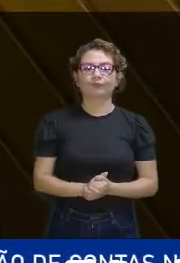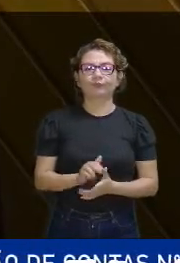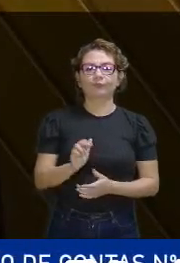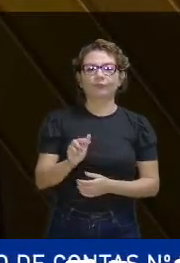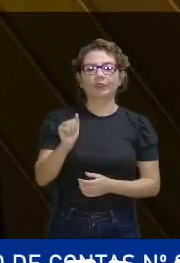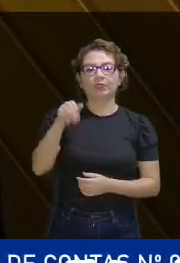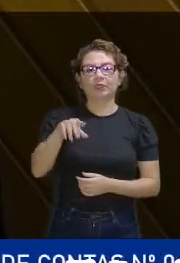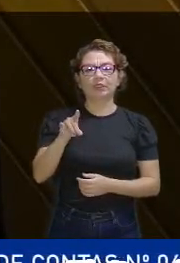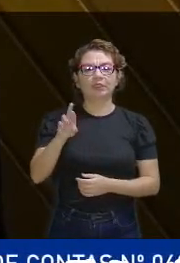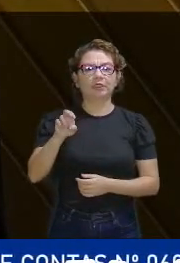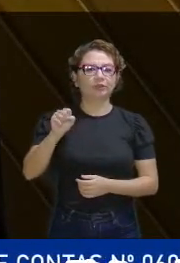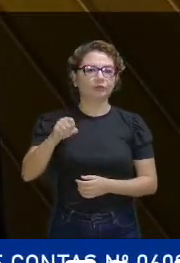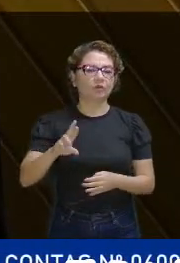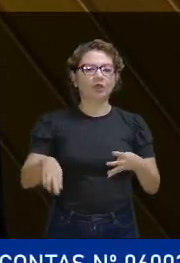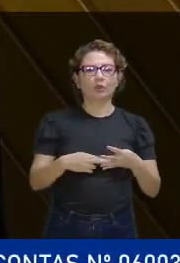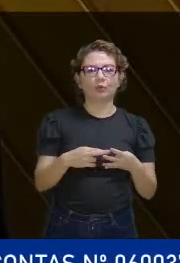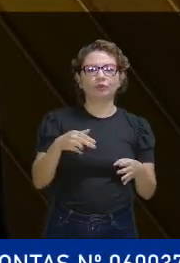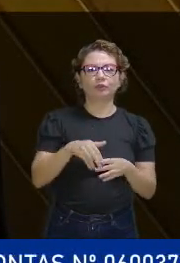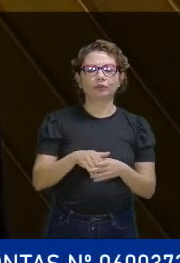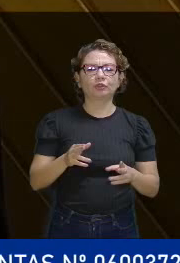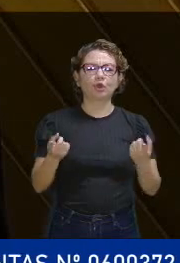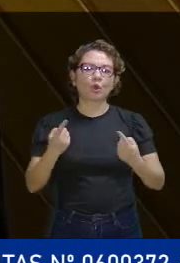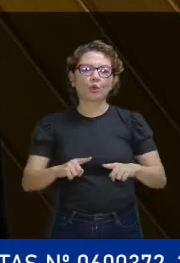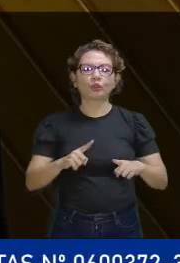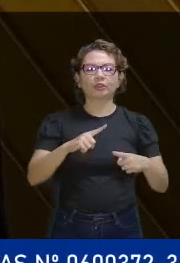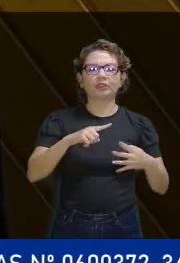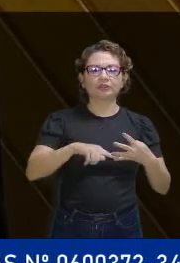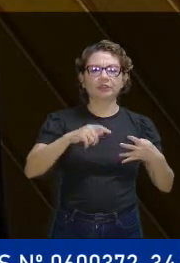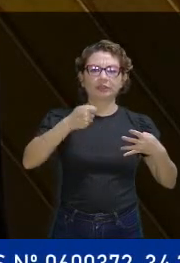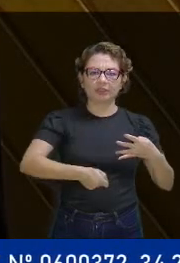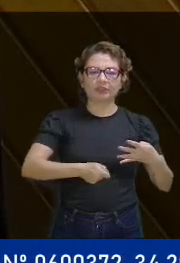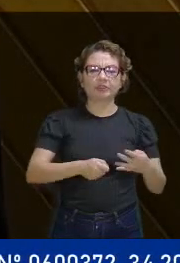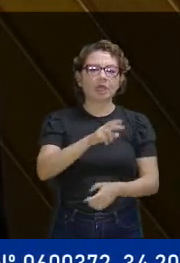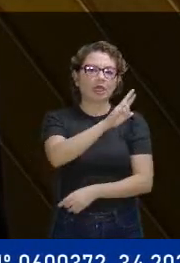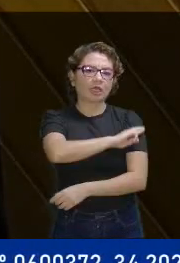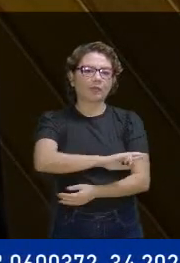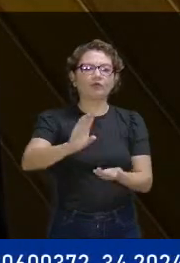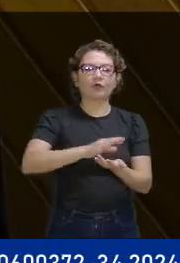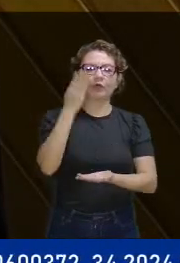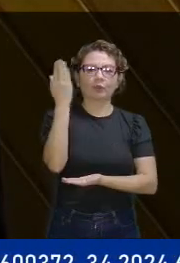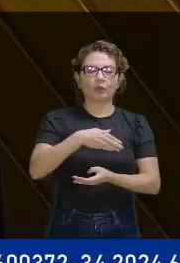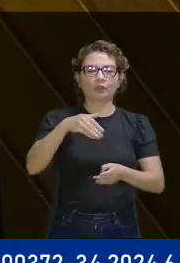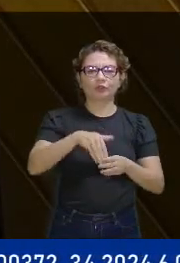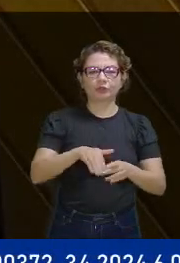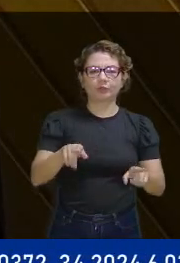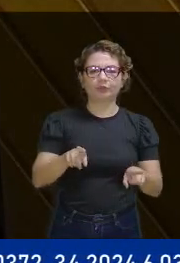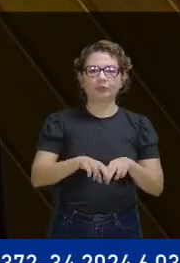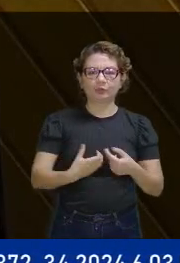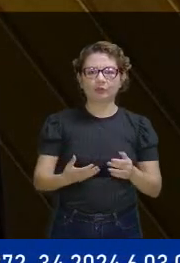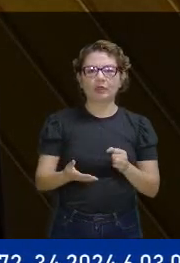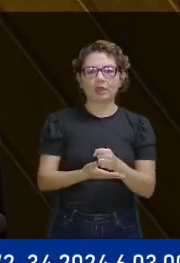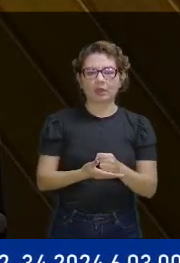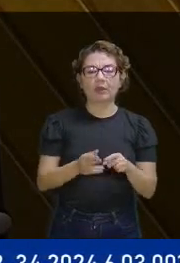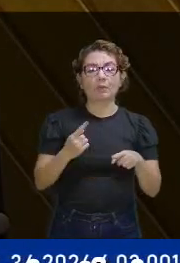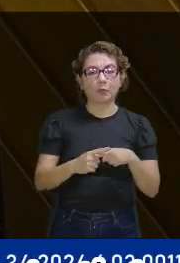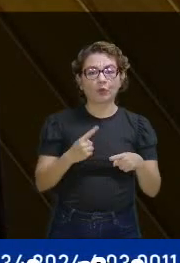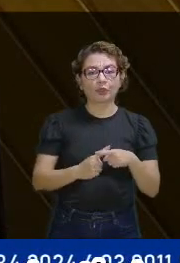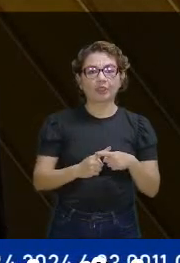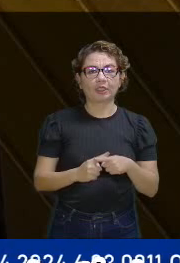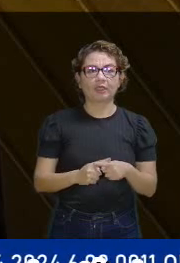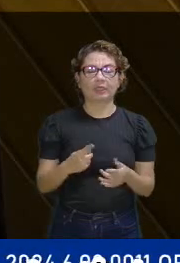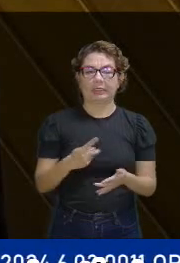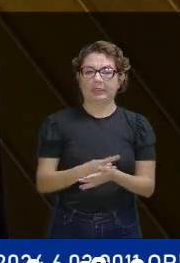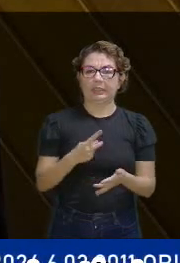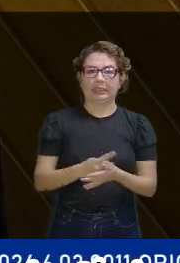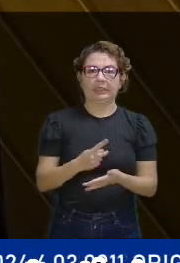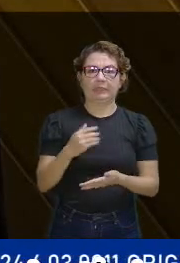Pinheiro Silva Foco no interpôs juiz recurso Anselmo eleitoral contra a Gonçalves. sentença que julgou desaprovadas as suas contas de campanha, sob o fundamento de que houve